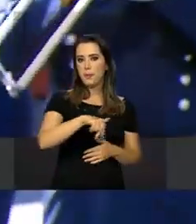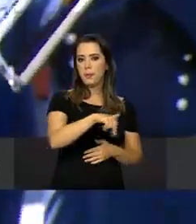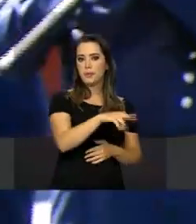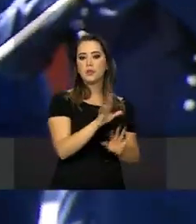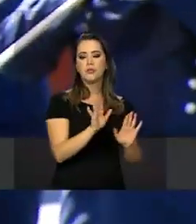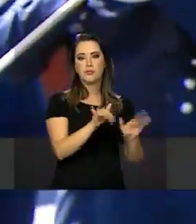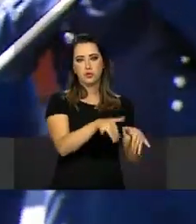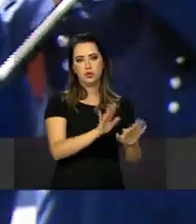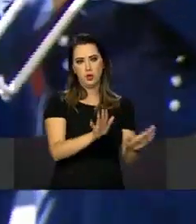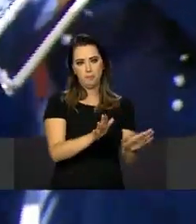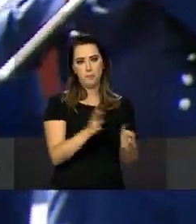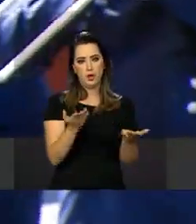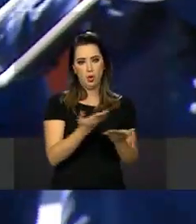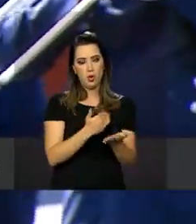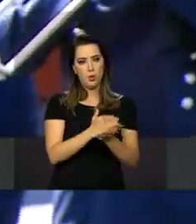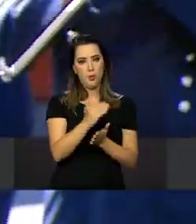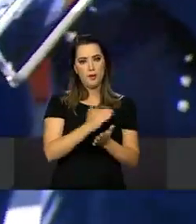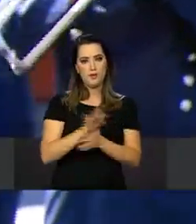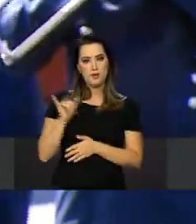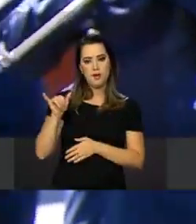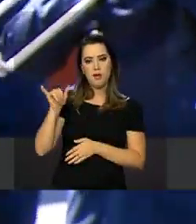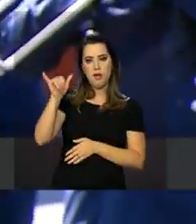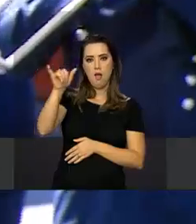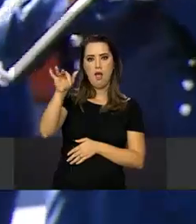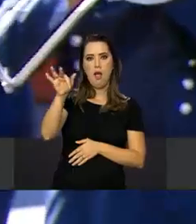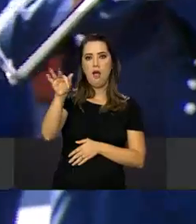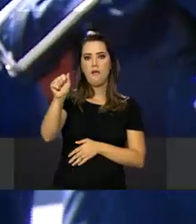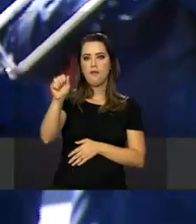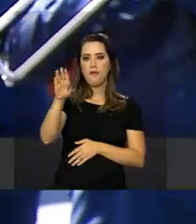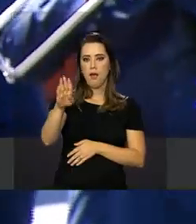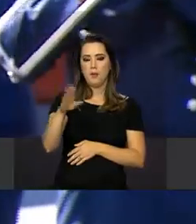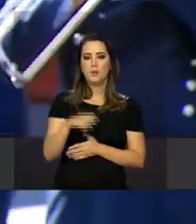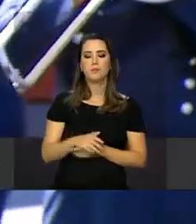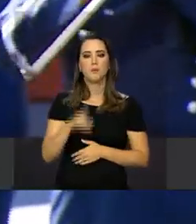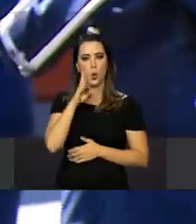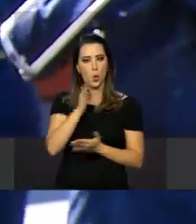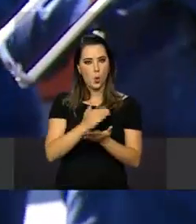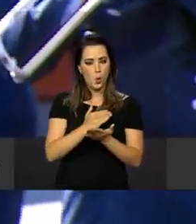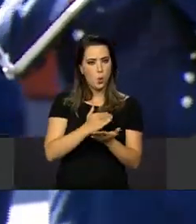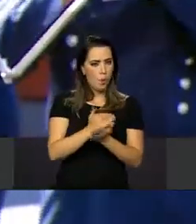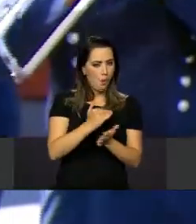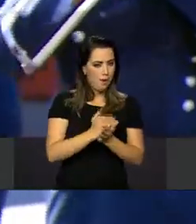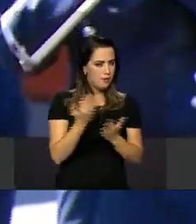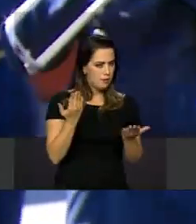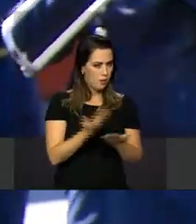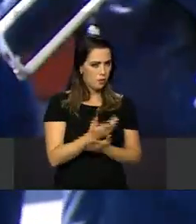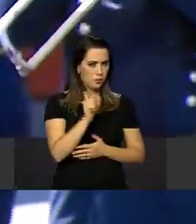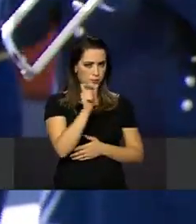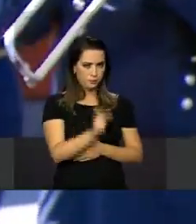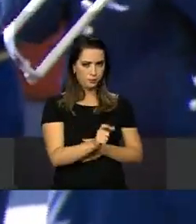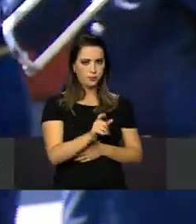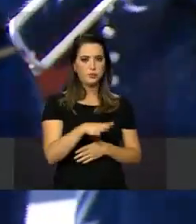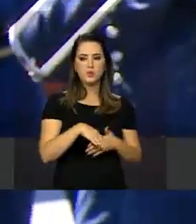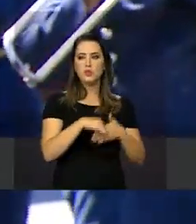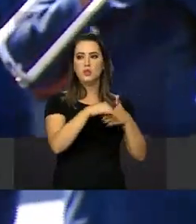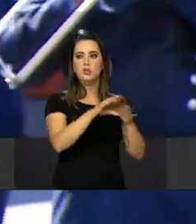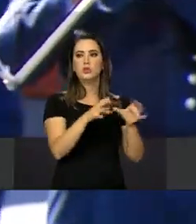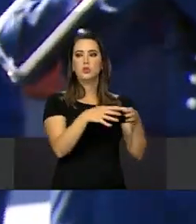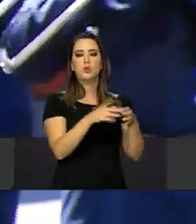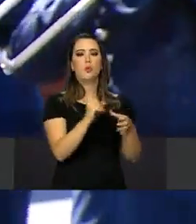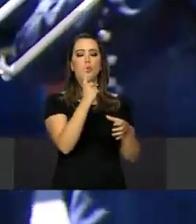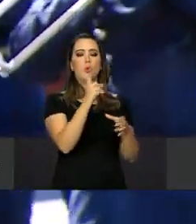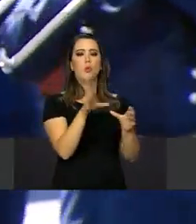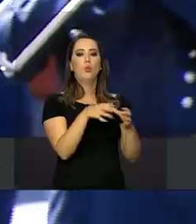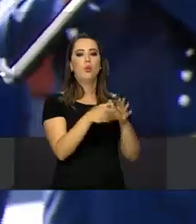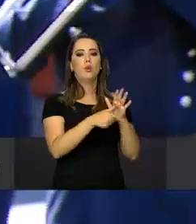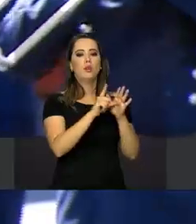Aérea. Agora aqui já vemos começa o desfile da Força Aérea Brasileira, né? Coordenação da Ala 1, antiga base aérea